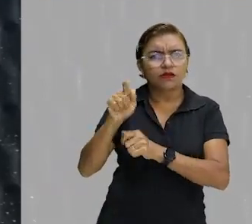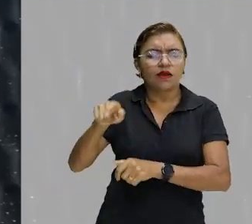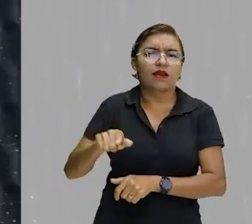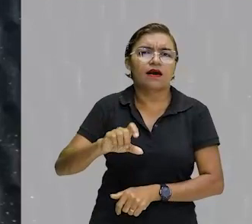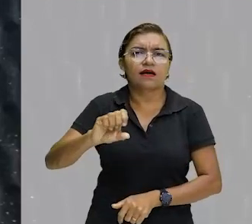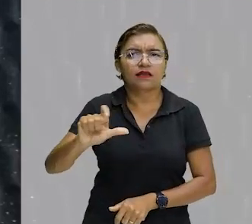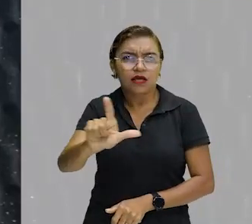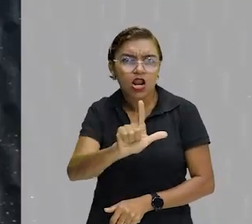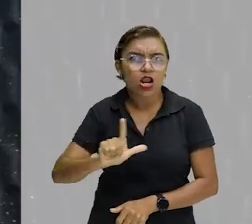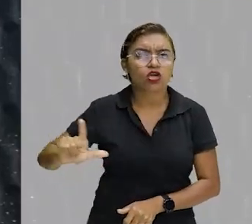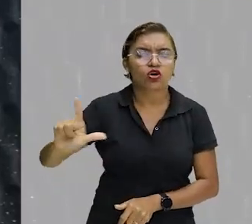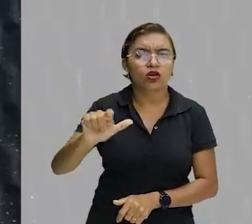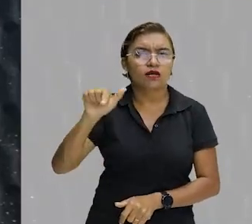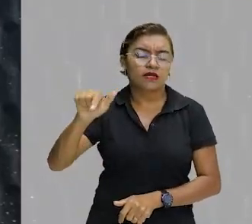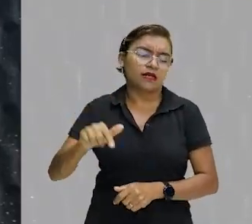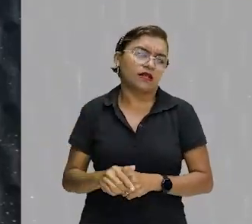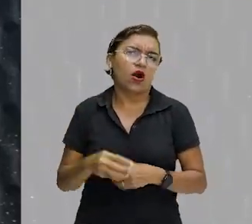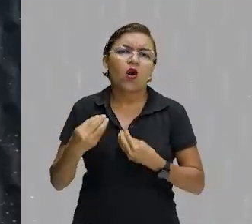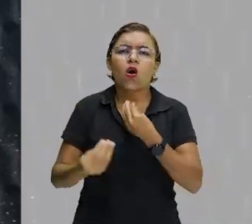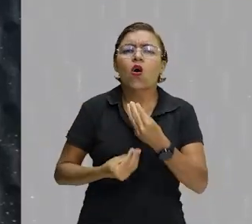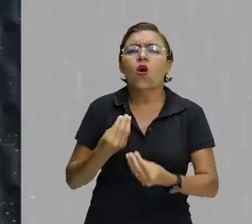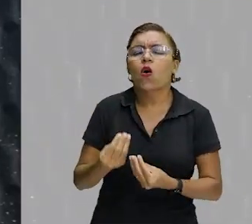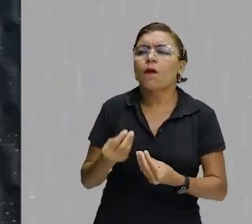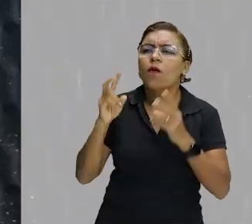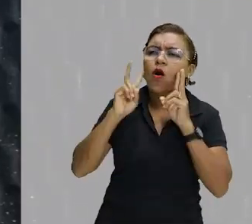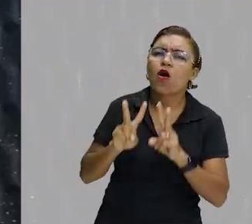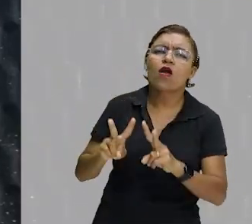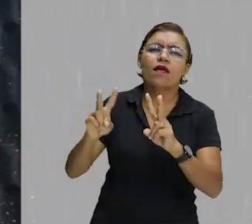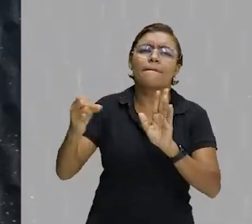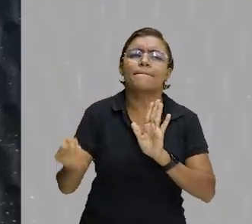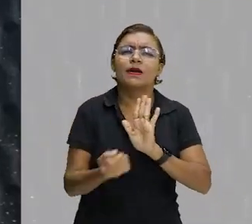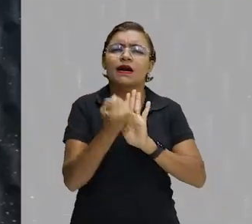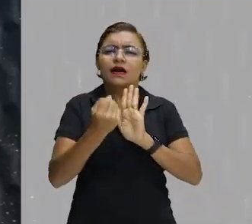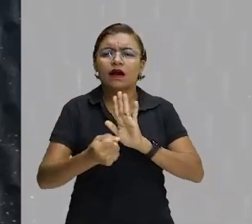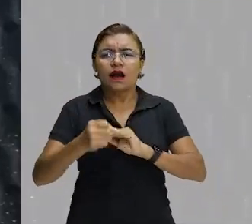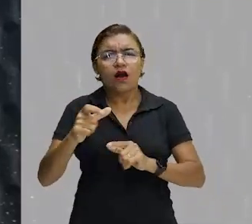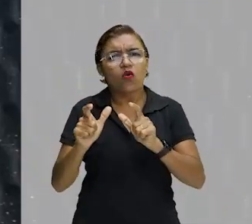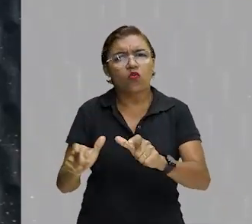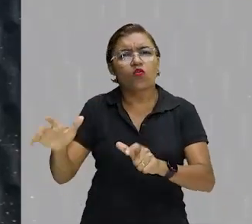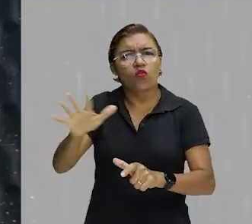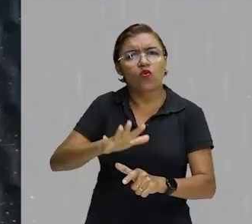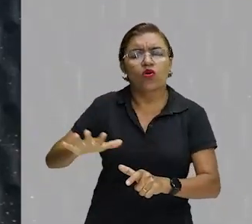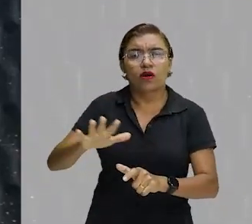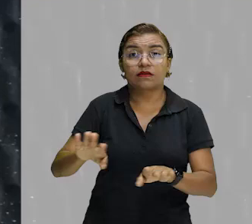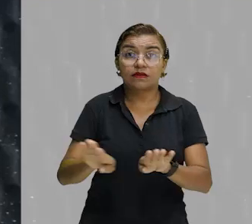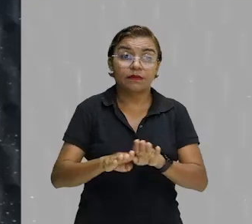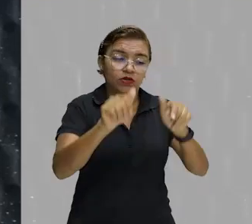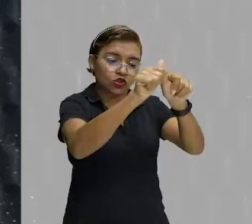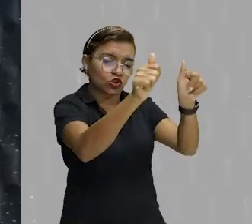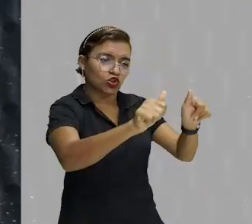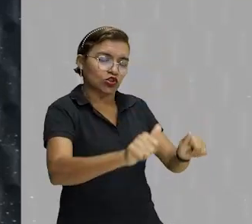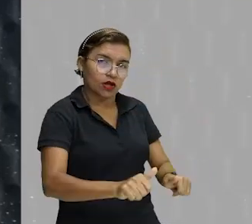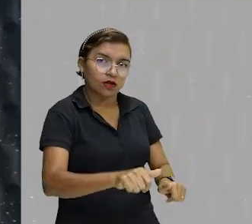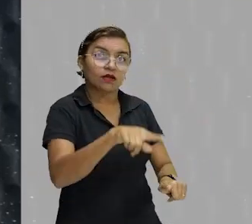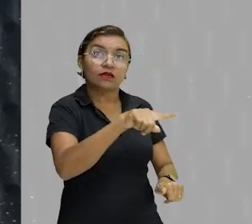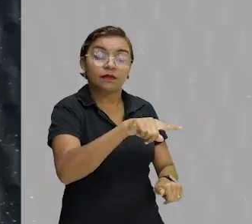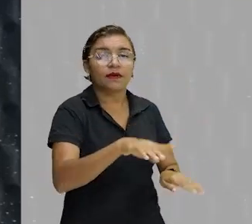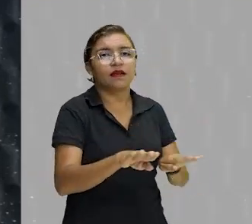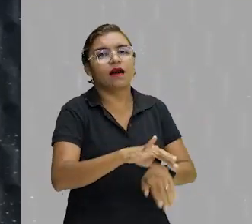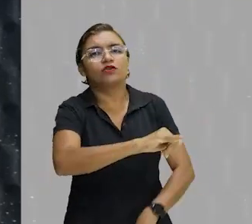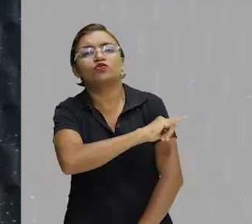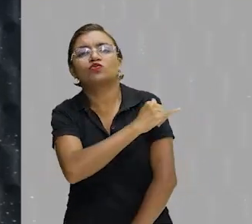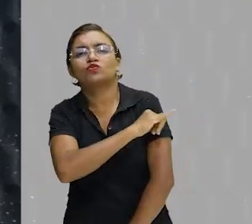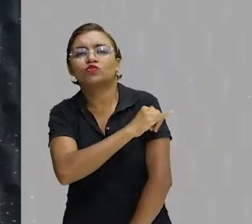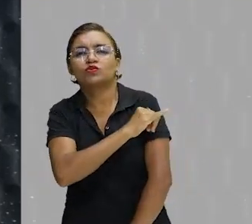impossível alguém não fazer como referência, é impossível a gente não marcar um local, ou uma estátua pouco conhecida no Brasil e no mundo chamado Cristo Redentor, que